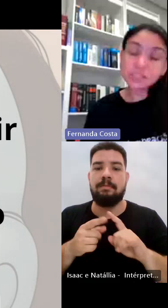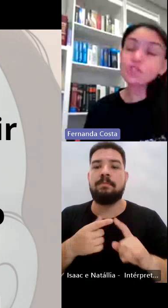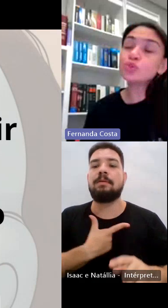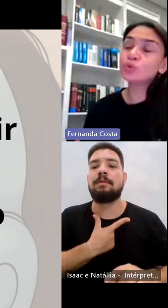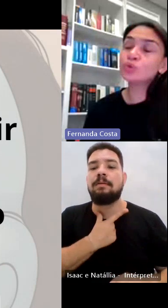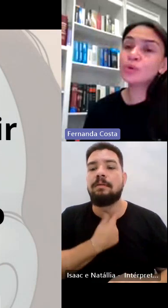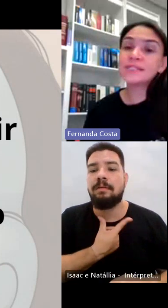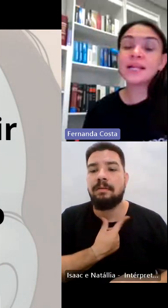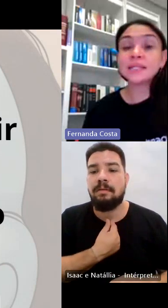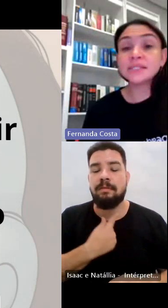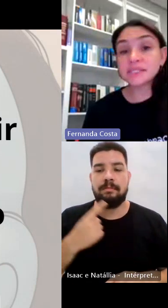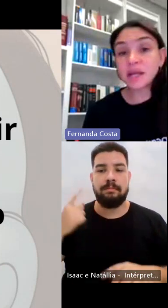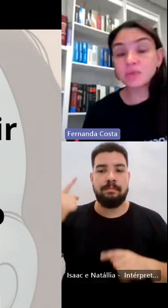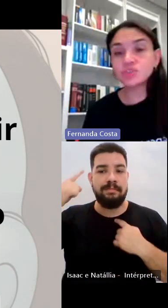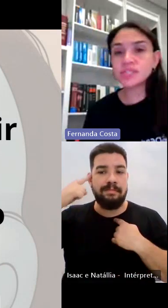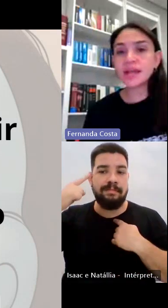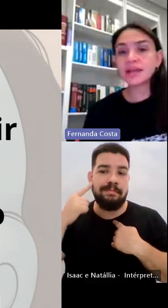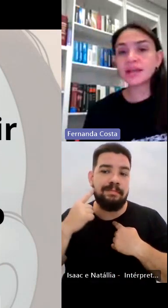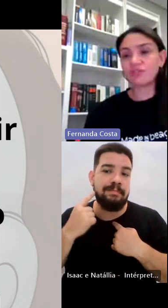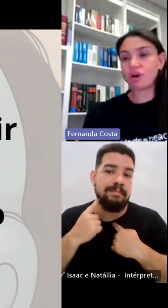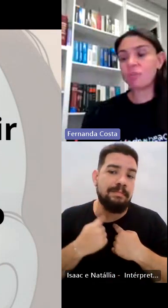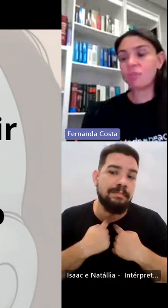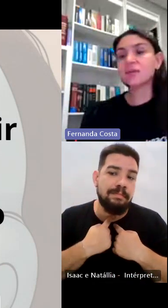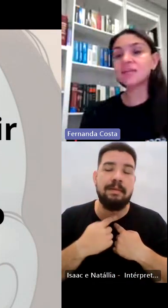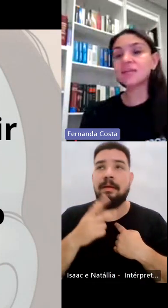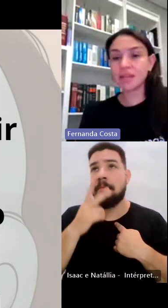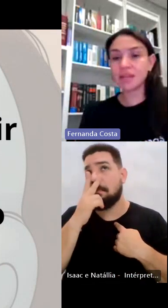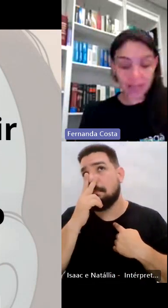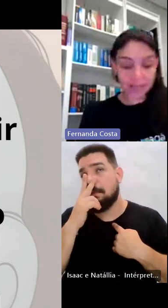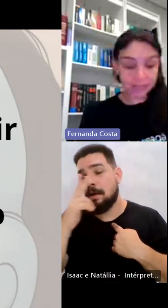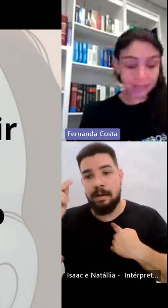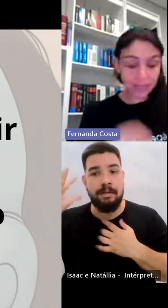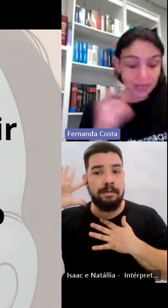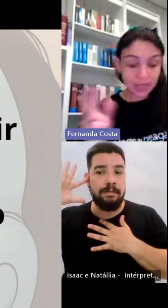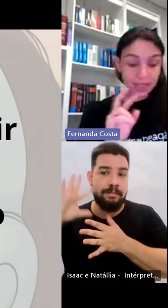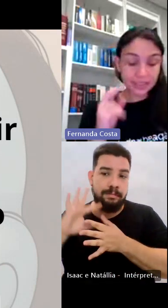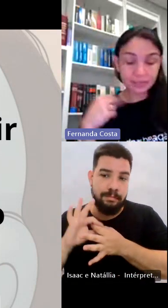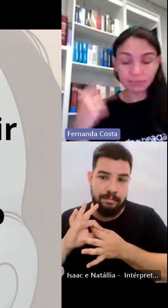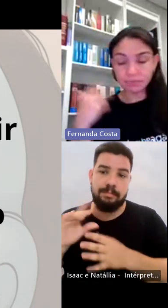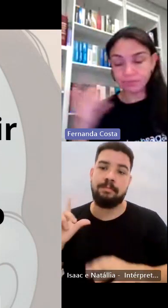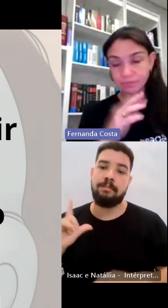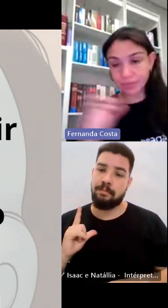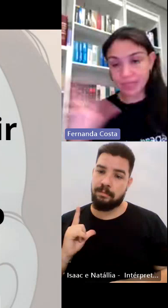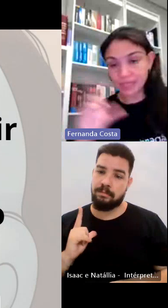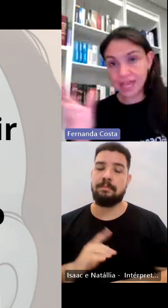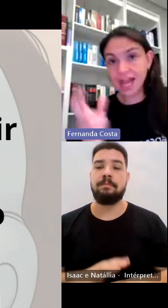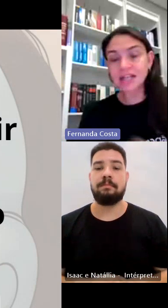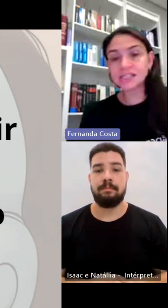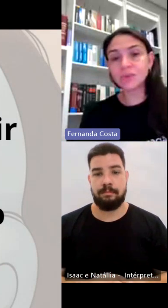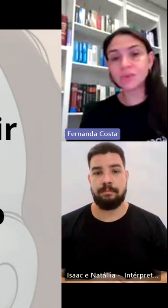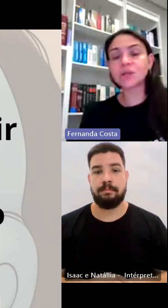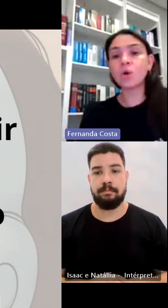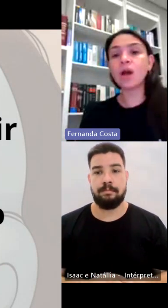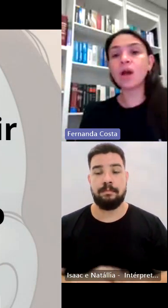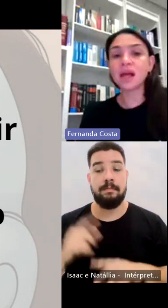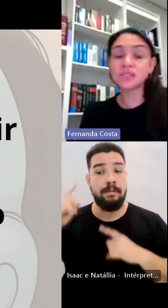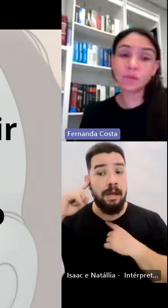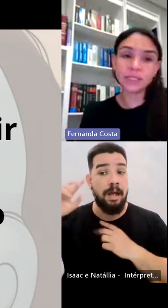essas estruturas, elas estão, de certa forma, interligadas. E essa relação,